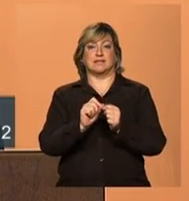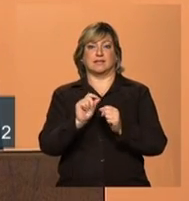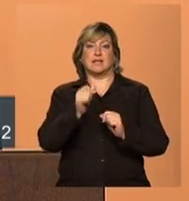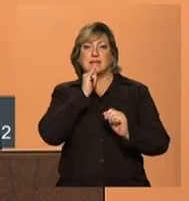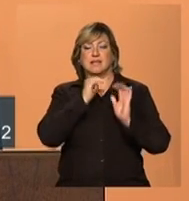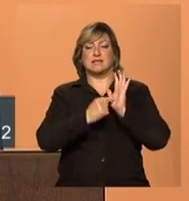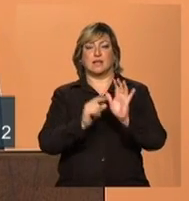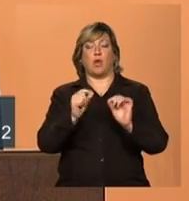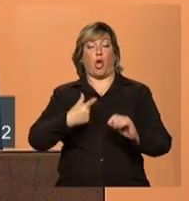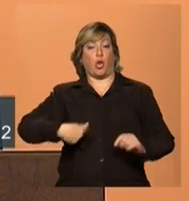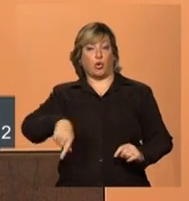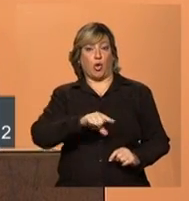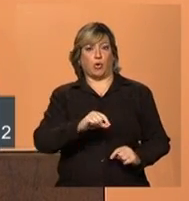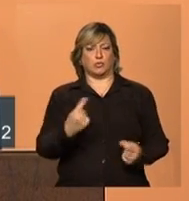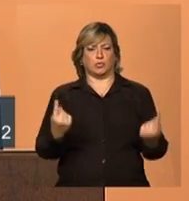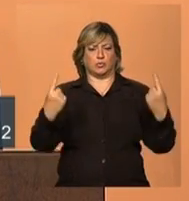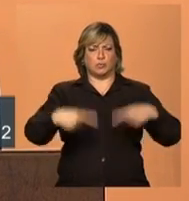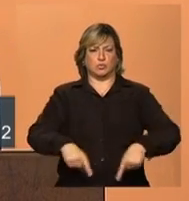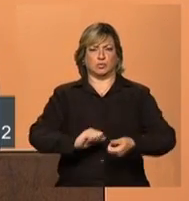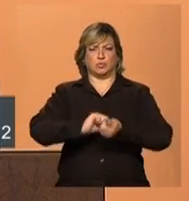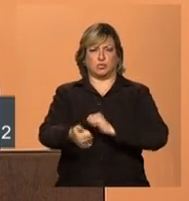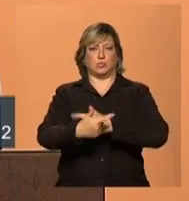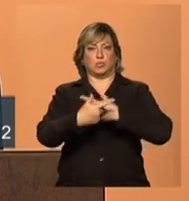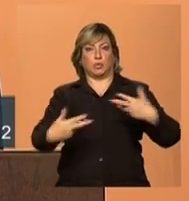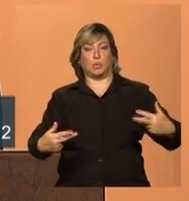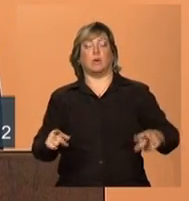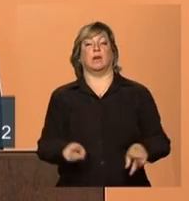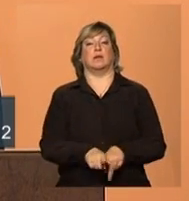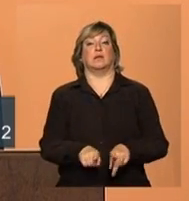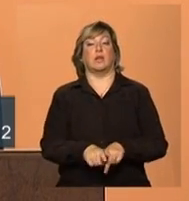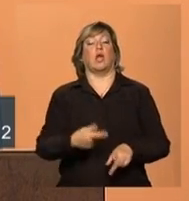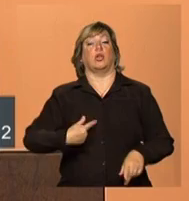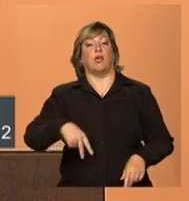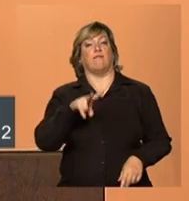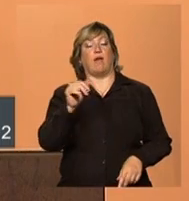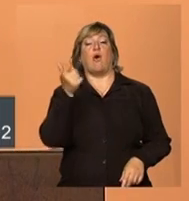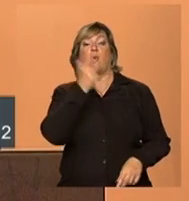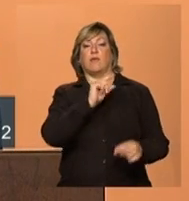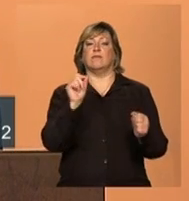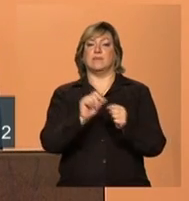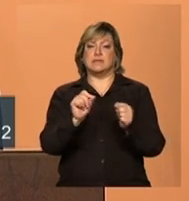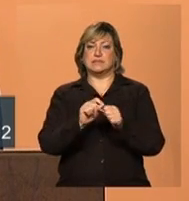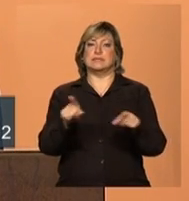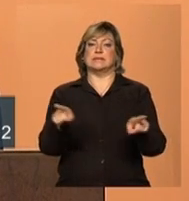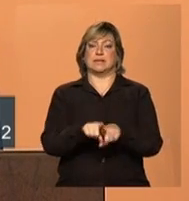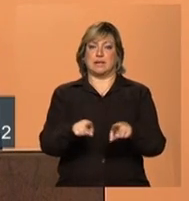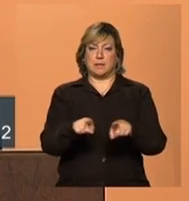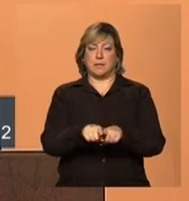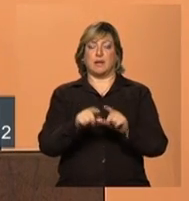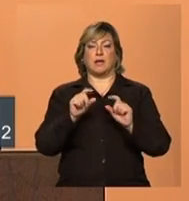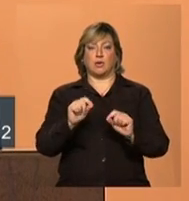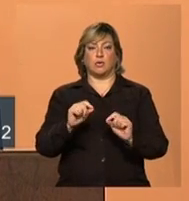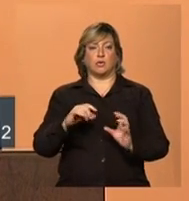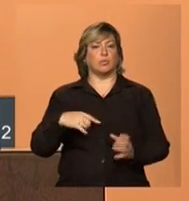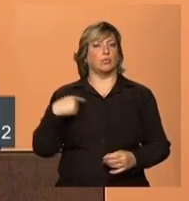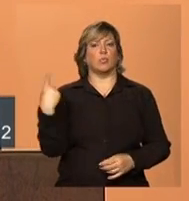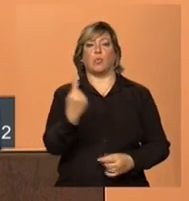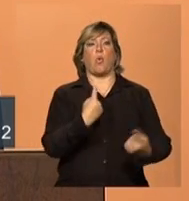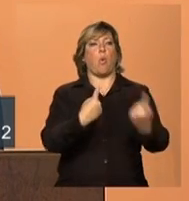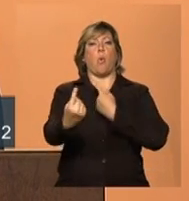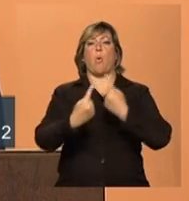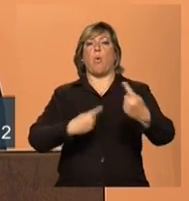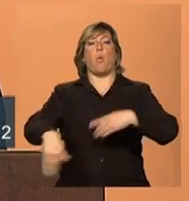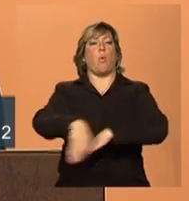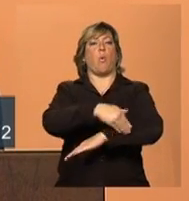no nosso mundo de competição, nós vamos conseguir fazer no mundo de rua. E eu